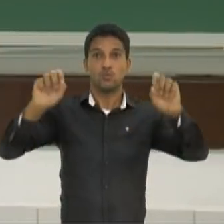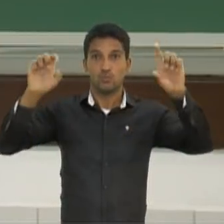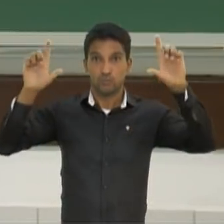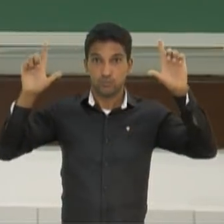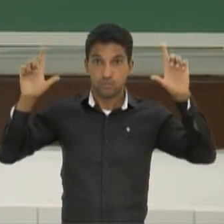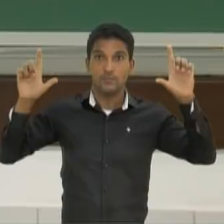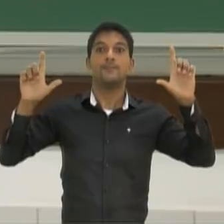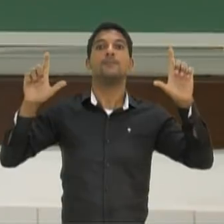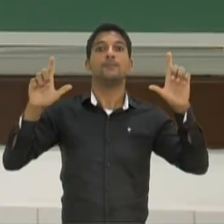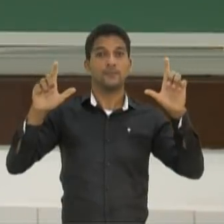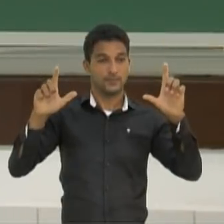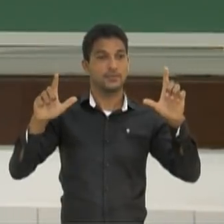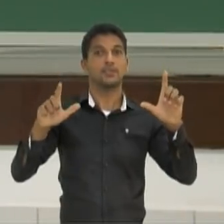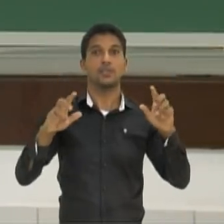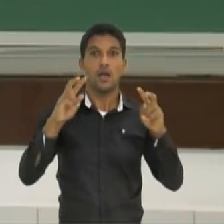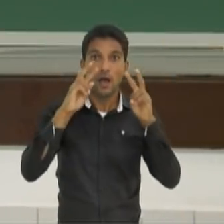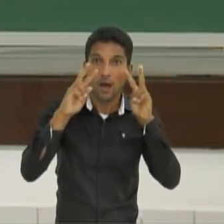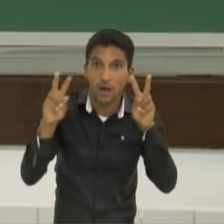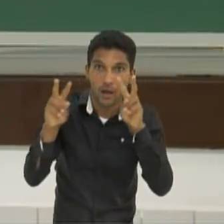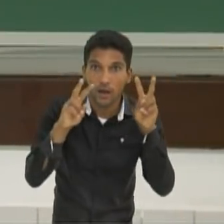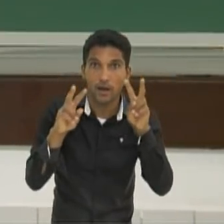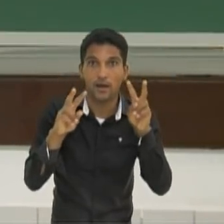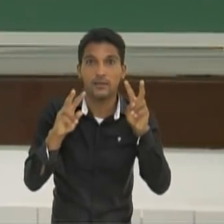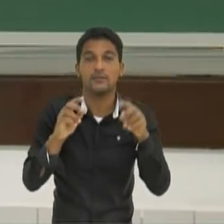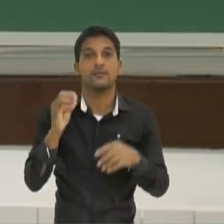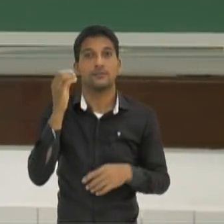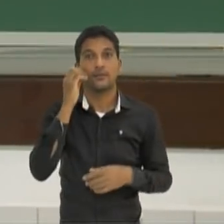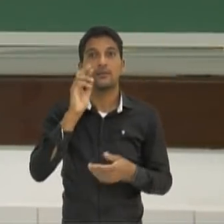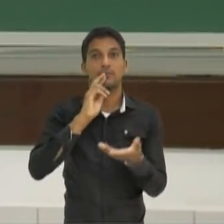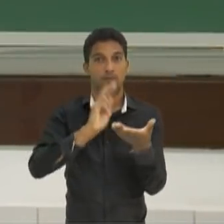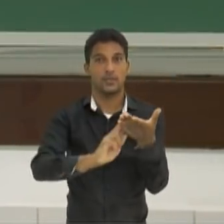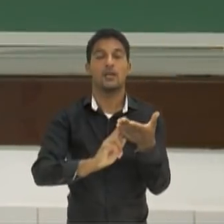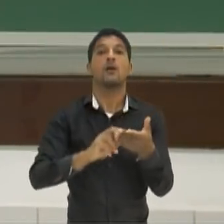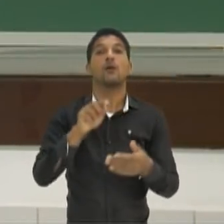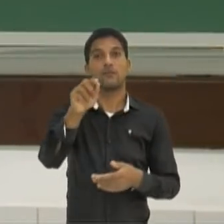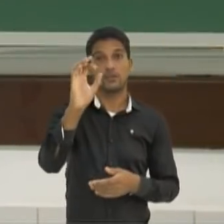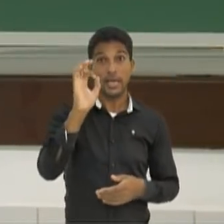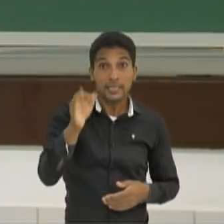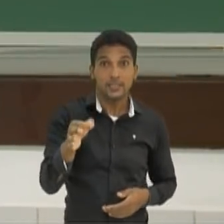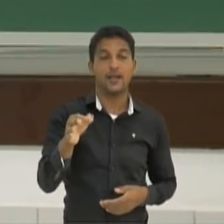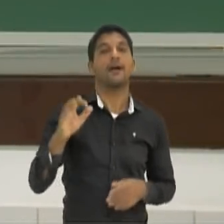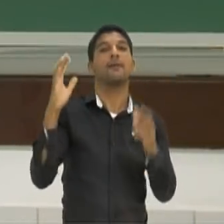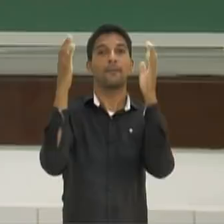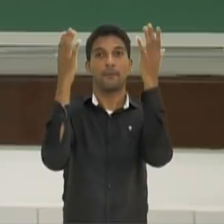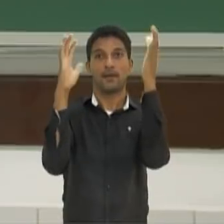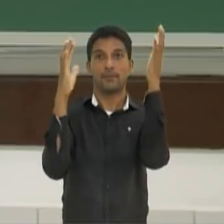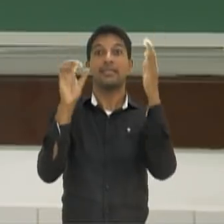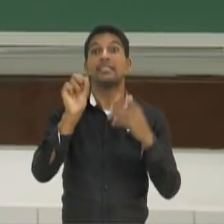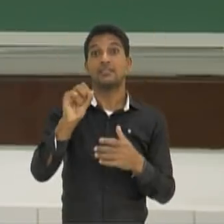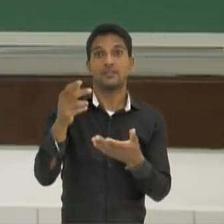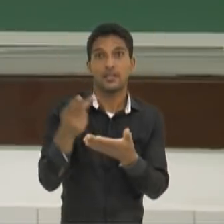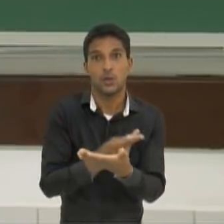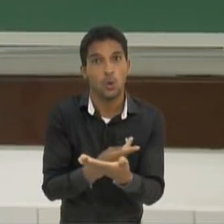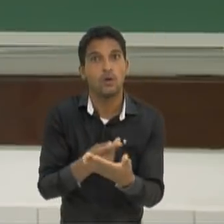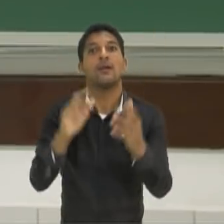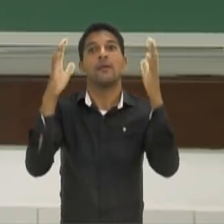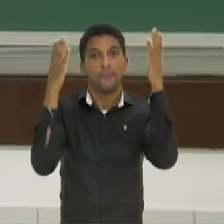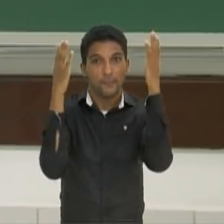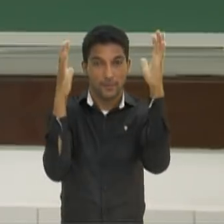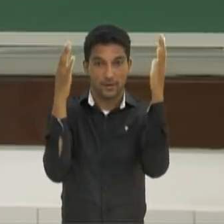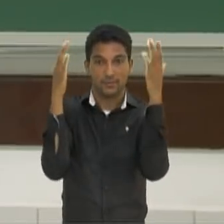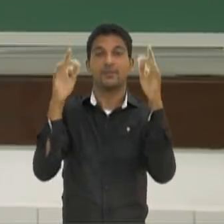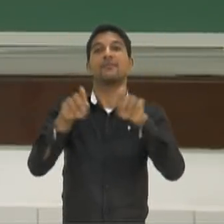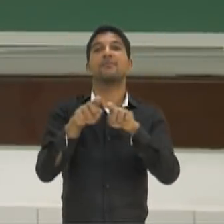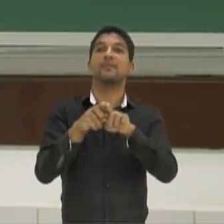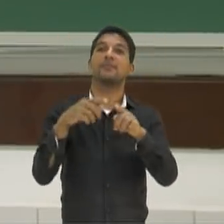resolver os exercícios, quando a gente acerta, a gente está de parabéns, mas quando a gente erra, também a gente está de parabéns. Por quê? Porque é no acertar e no